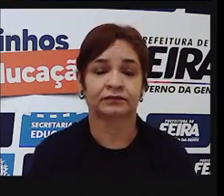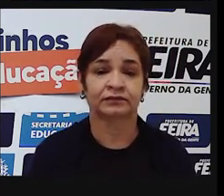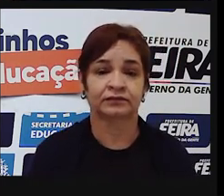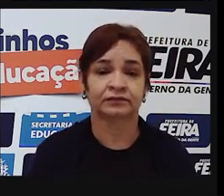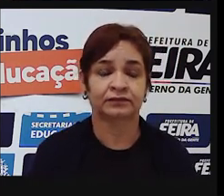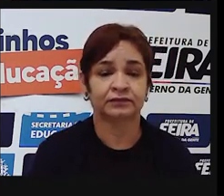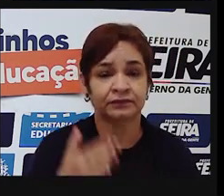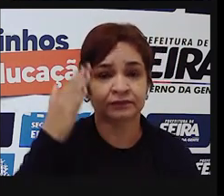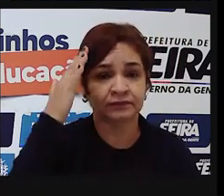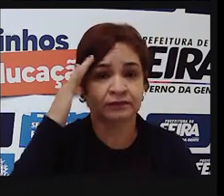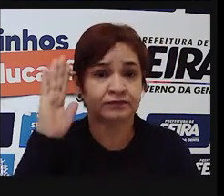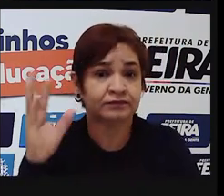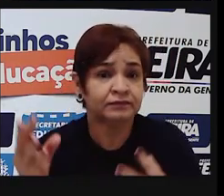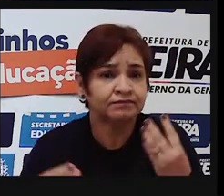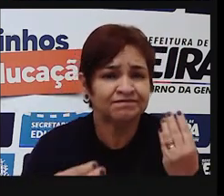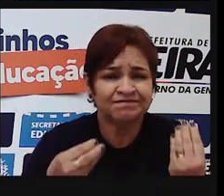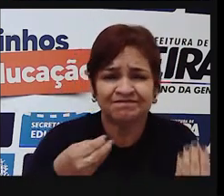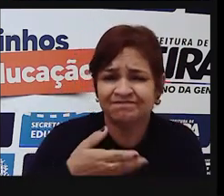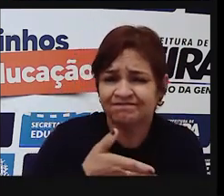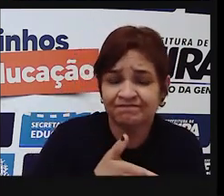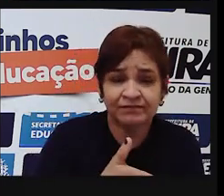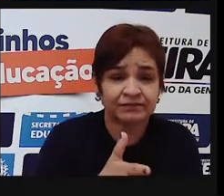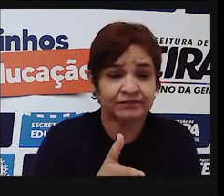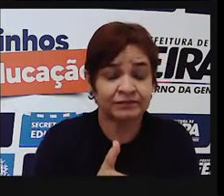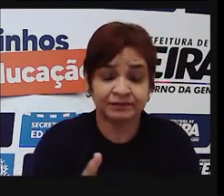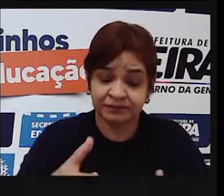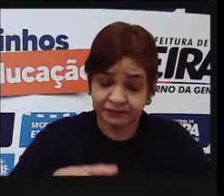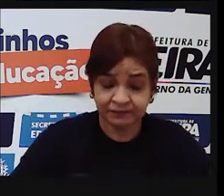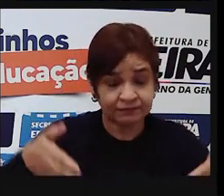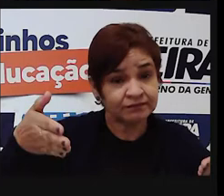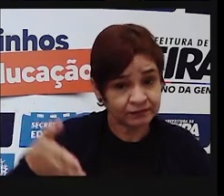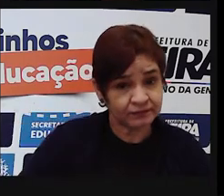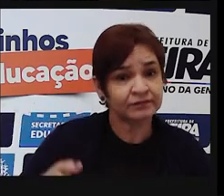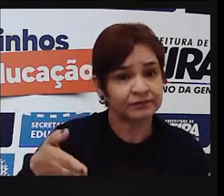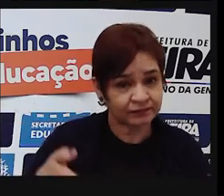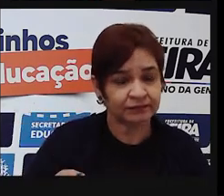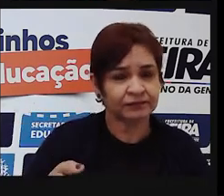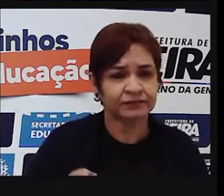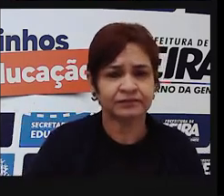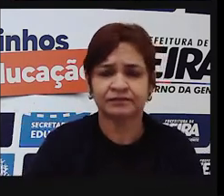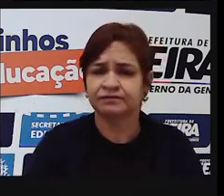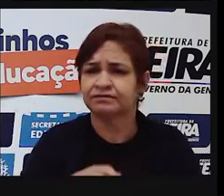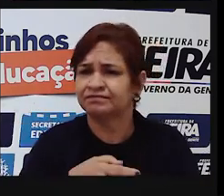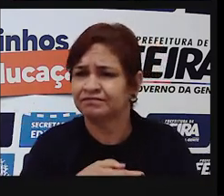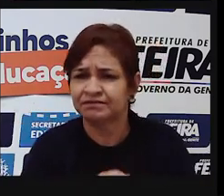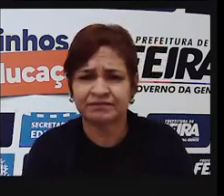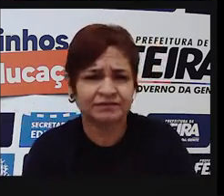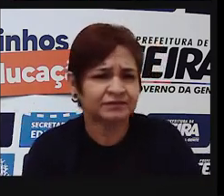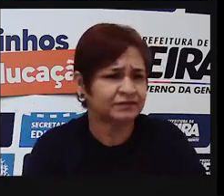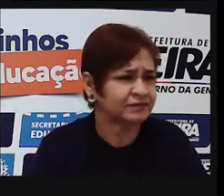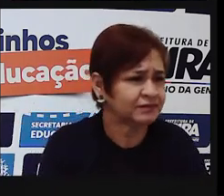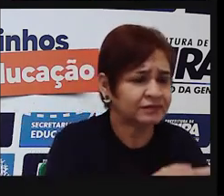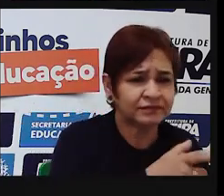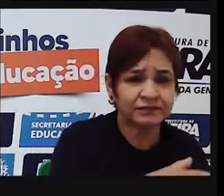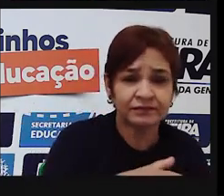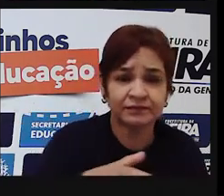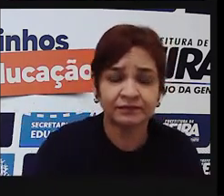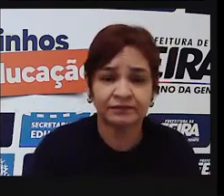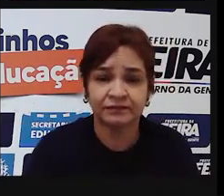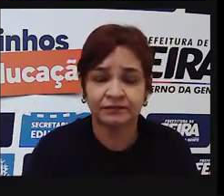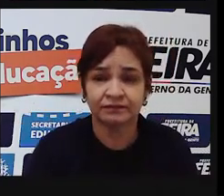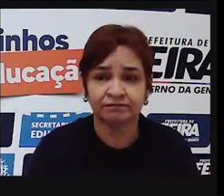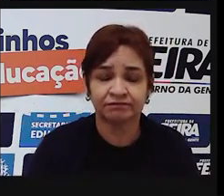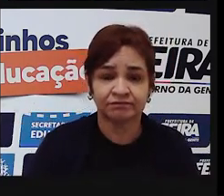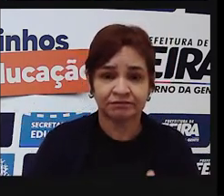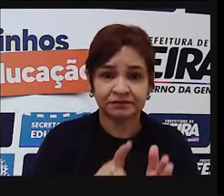Você não sabe o quanto eu caminhei para chegar até aqui. Percorri milhas e milhas antes de